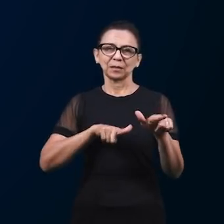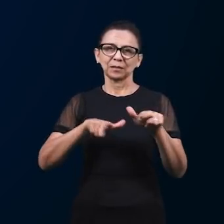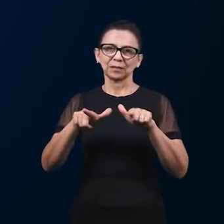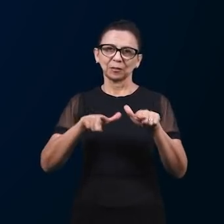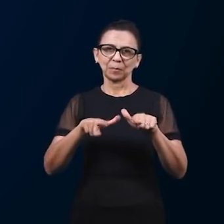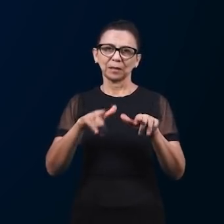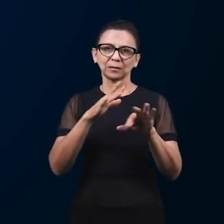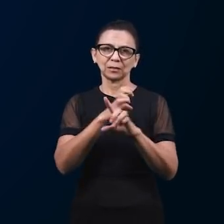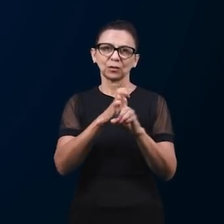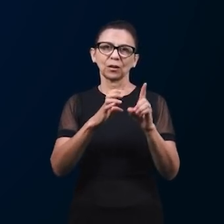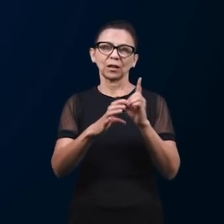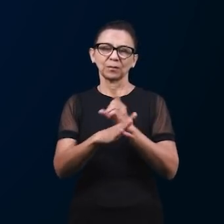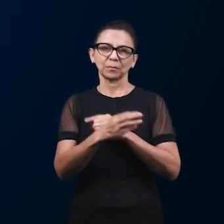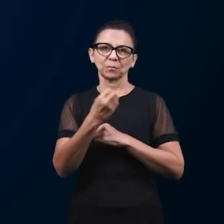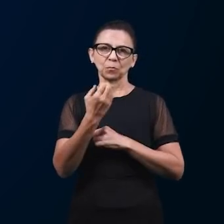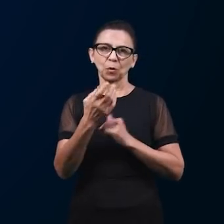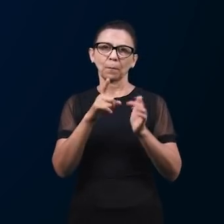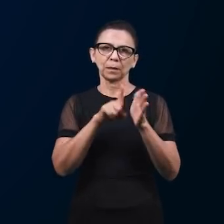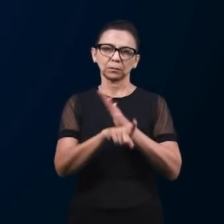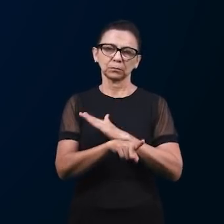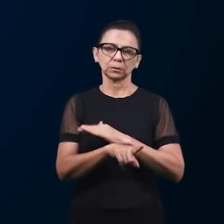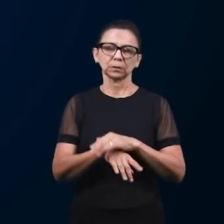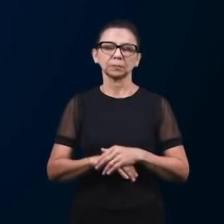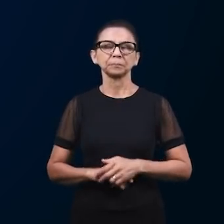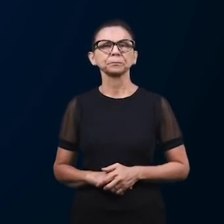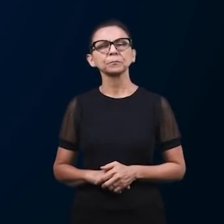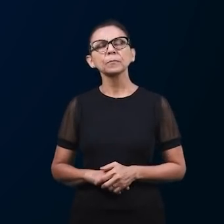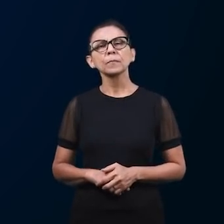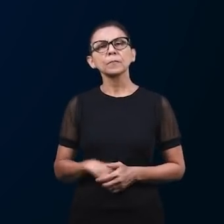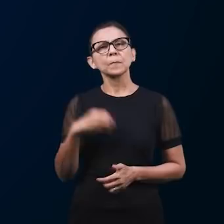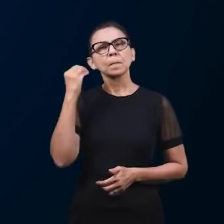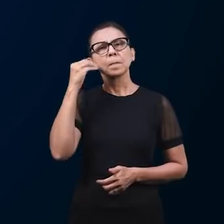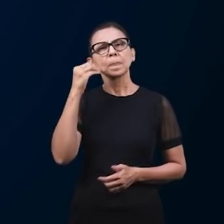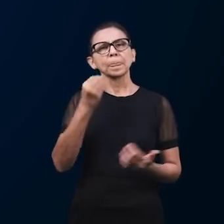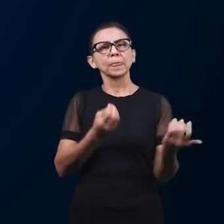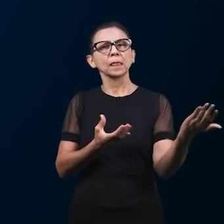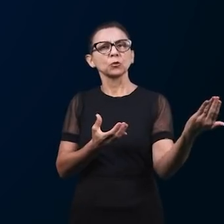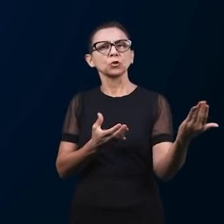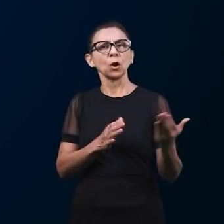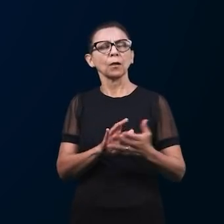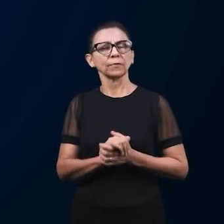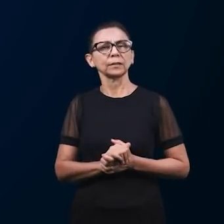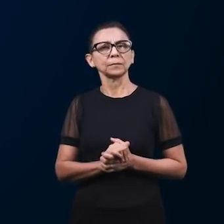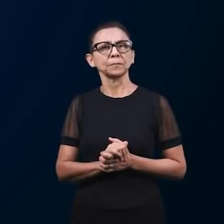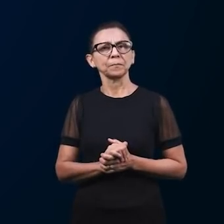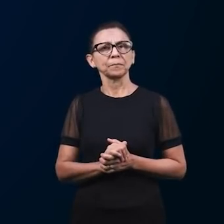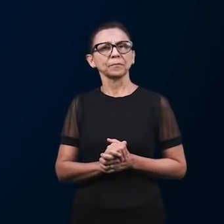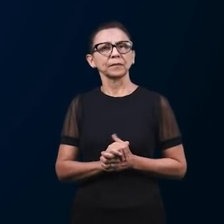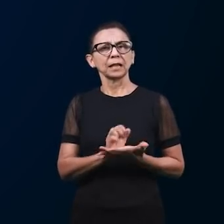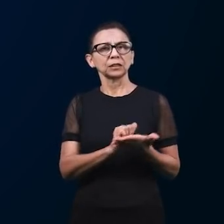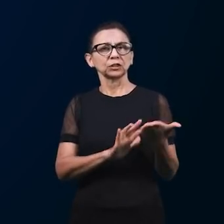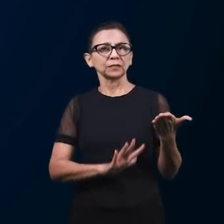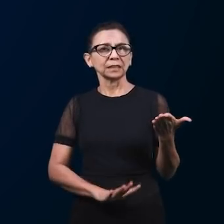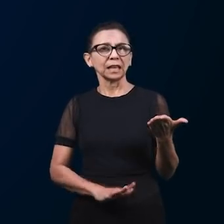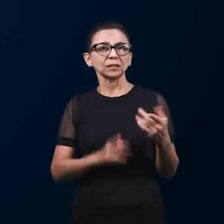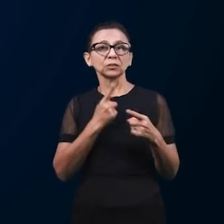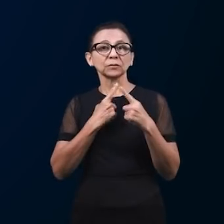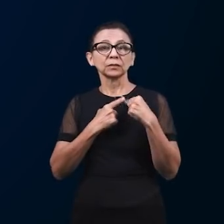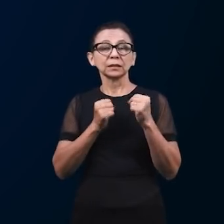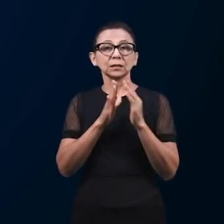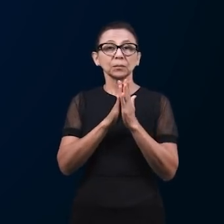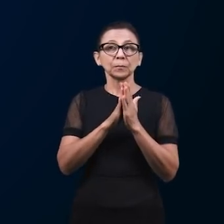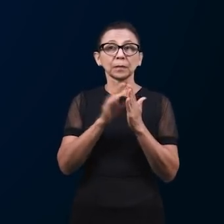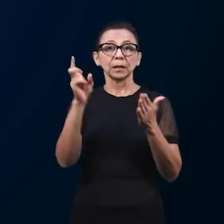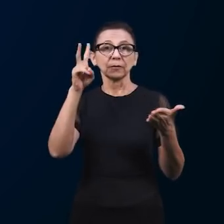às perguntas da Escola Bíblica Dominical a cada semana. Um desses jovens relatou que esse exercício tem despertado nele maior vontade de ler